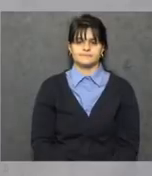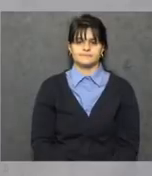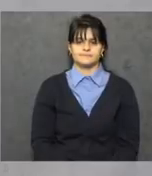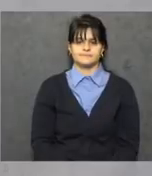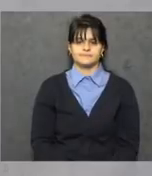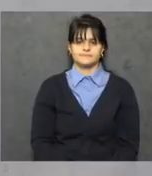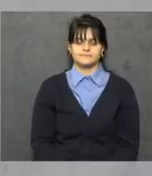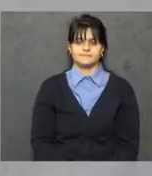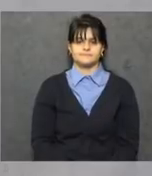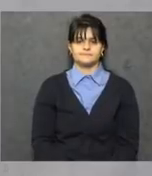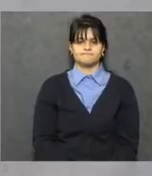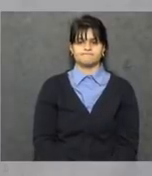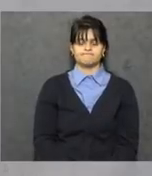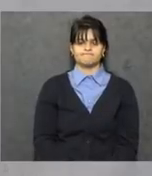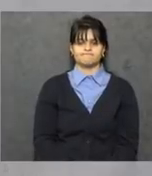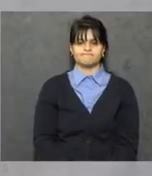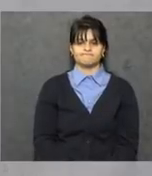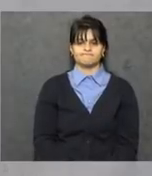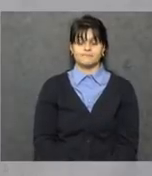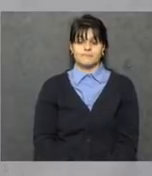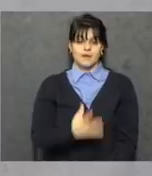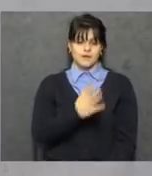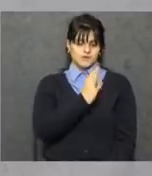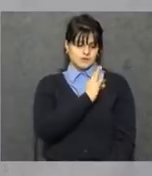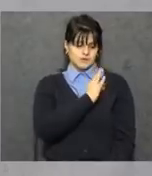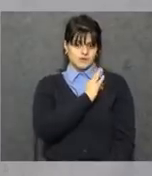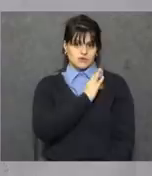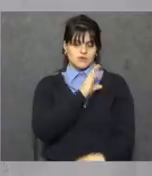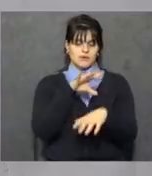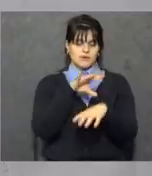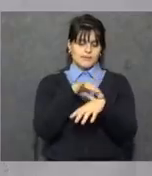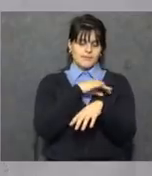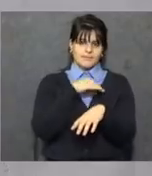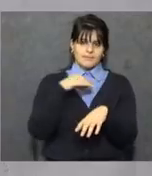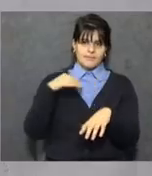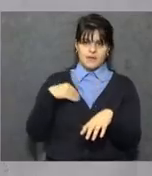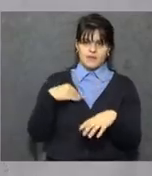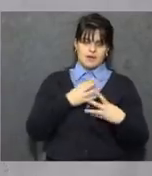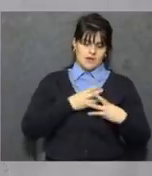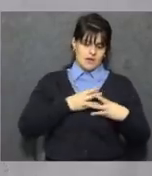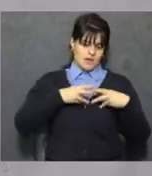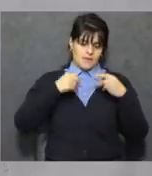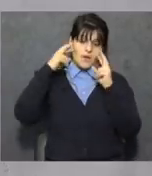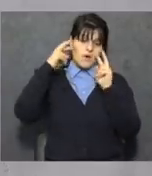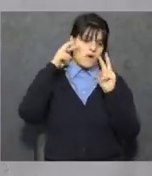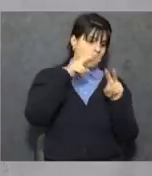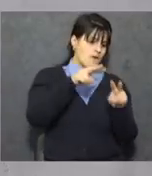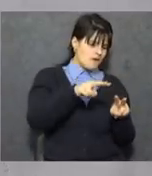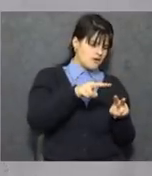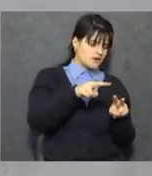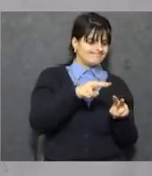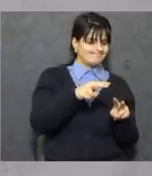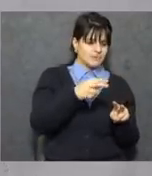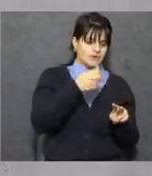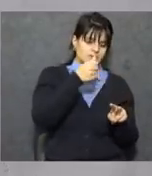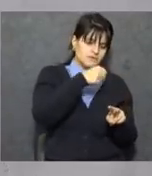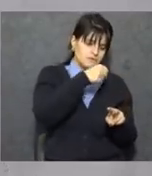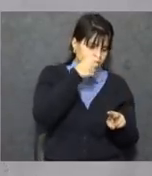auxílio. Para que o Senhor médico das almas olhe para o sofrimento da humanidade peregrina. Dê o dom